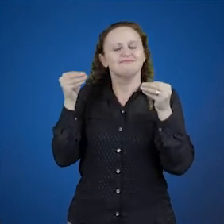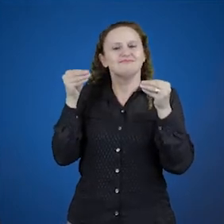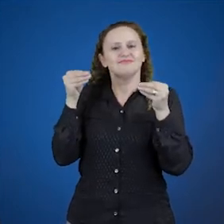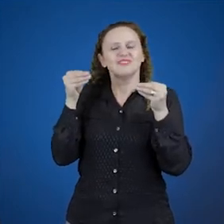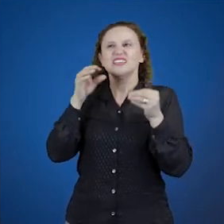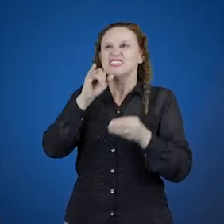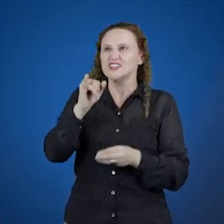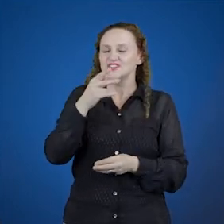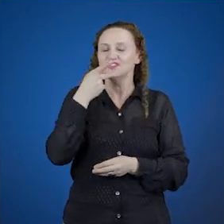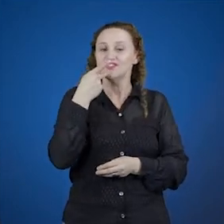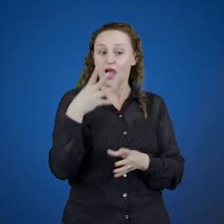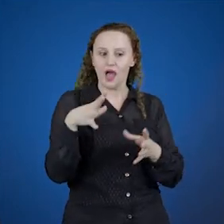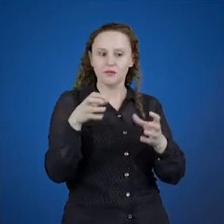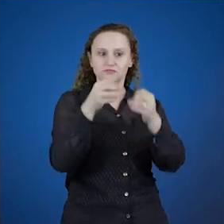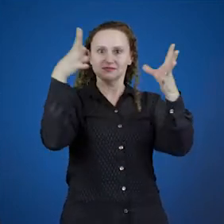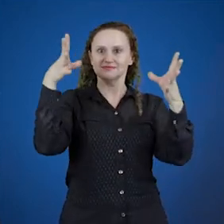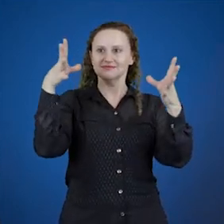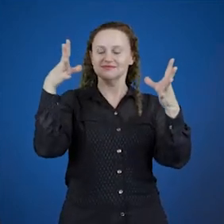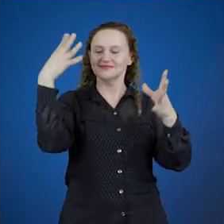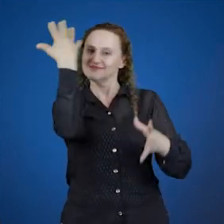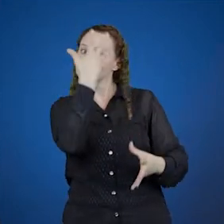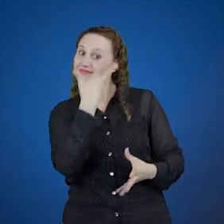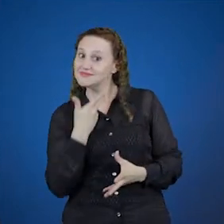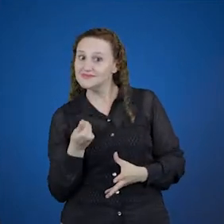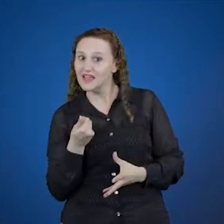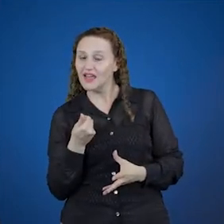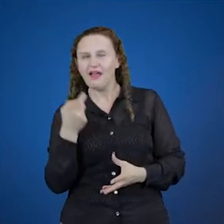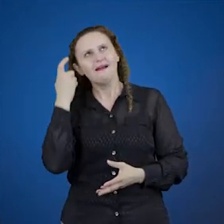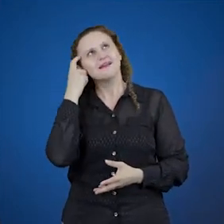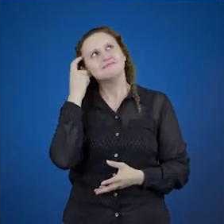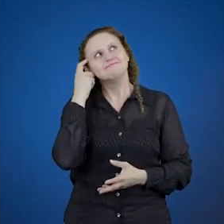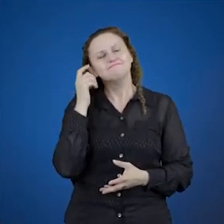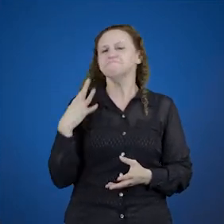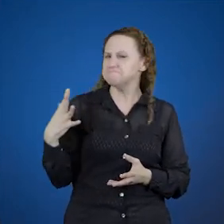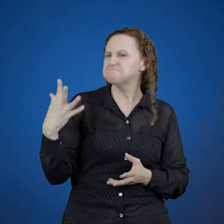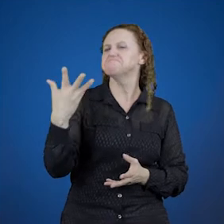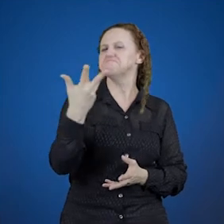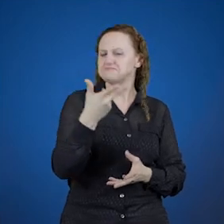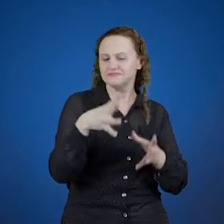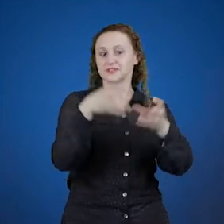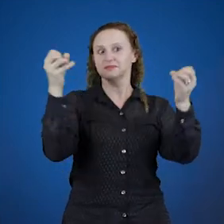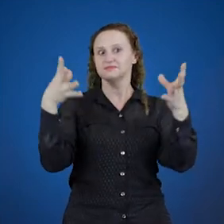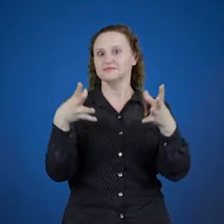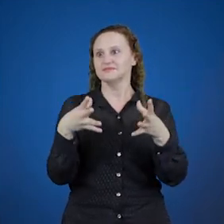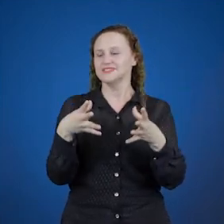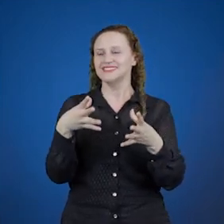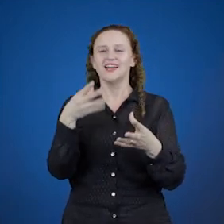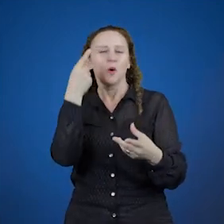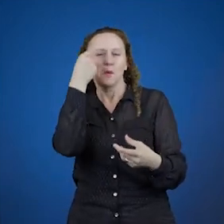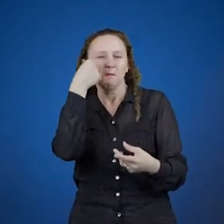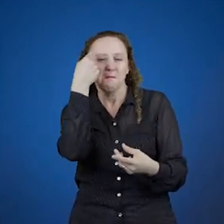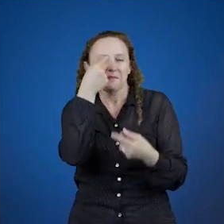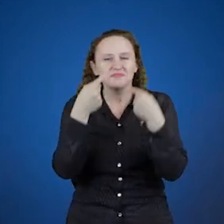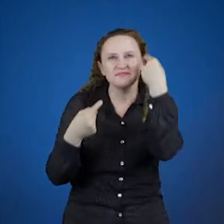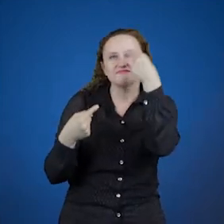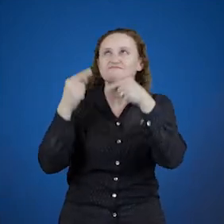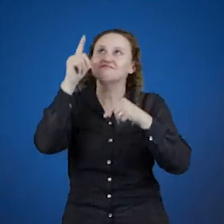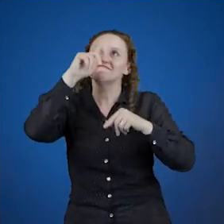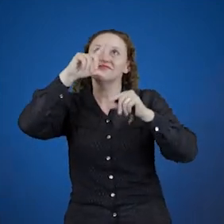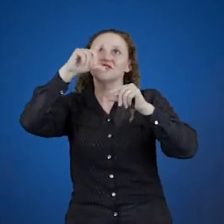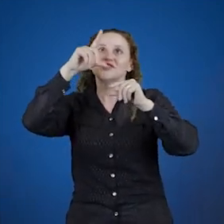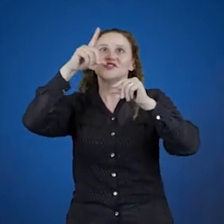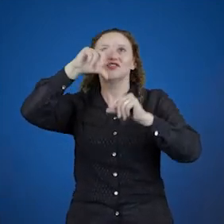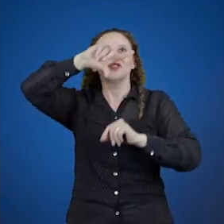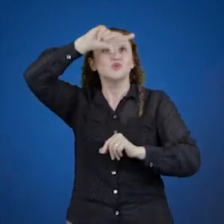se eu digo o brilho é bonito a ideia que se tem é que todos os brilhos são bonitos os brilho o brilho dos seus olhos